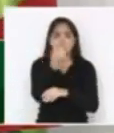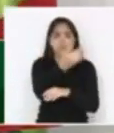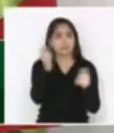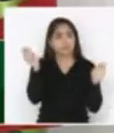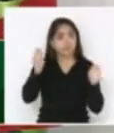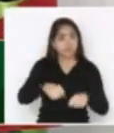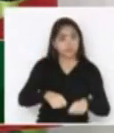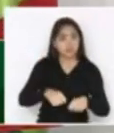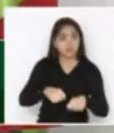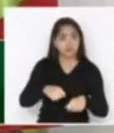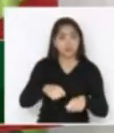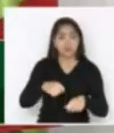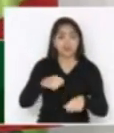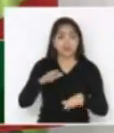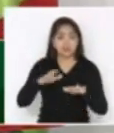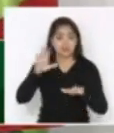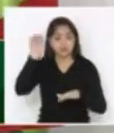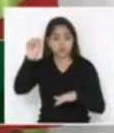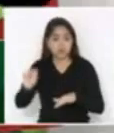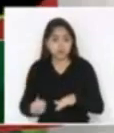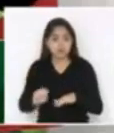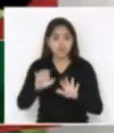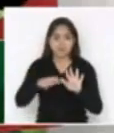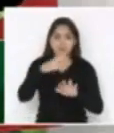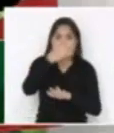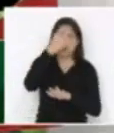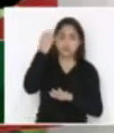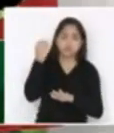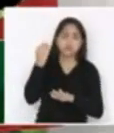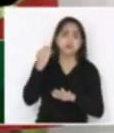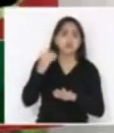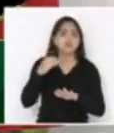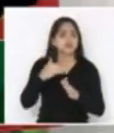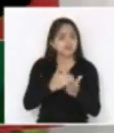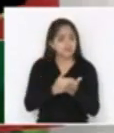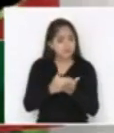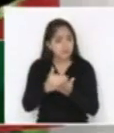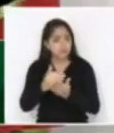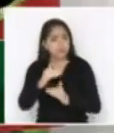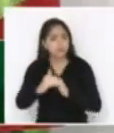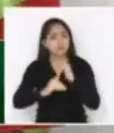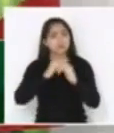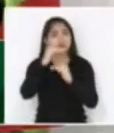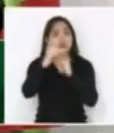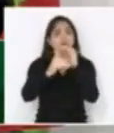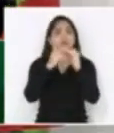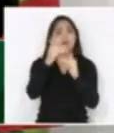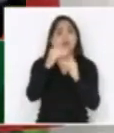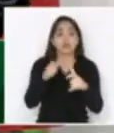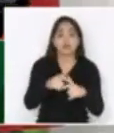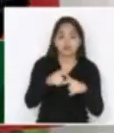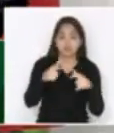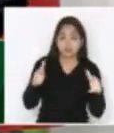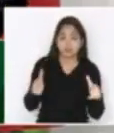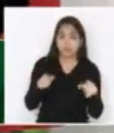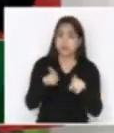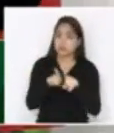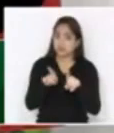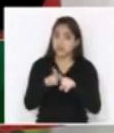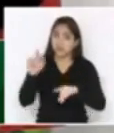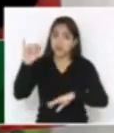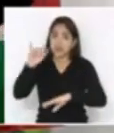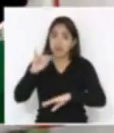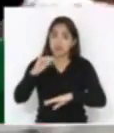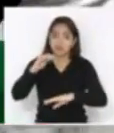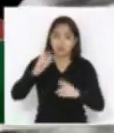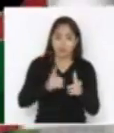era esquecido, já começou a prosperar. Já começou a crescer. O porto de Ibituba também foi assim, era um